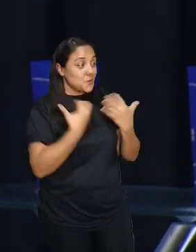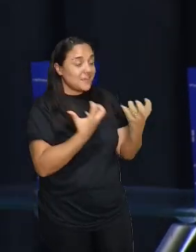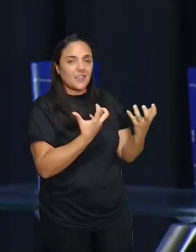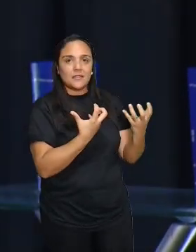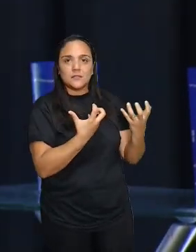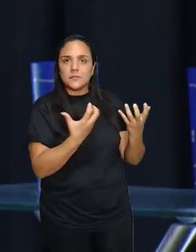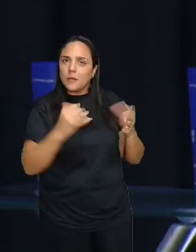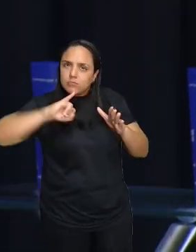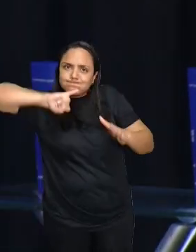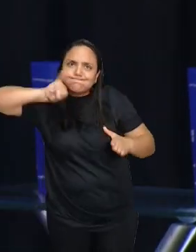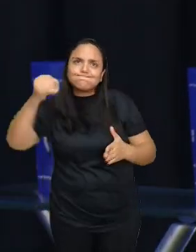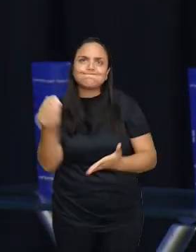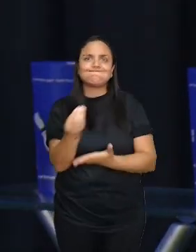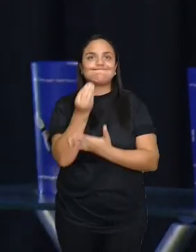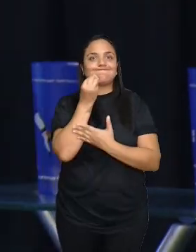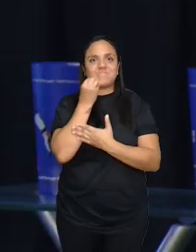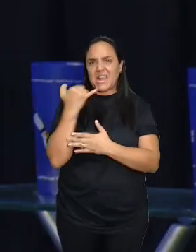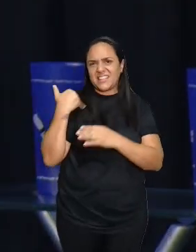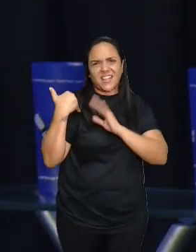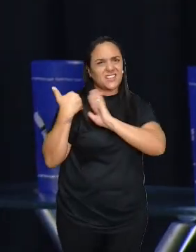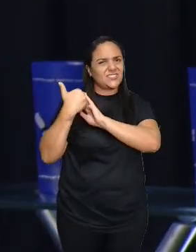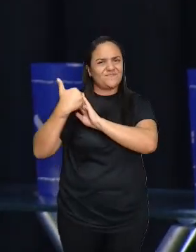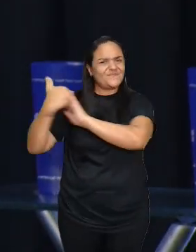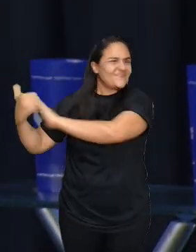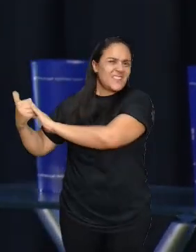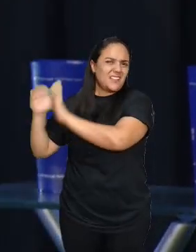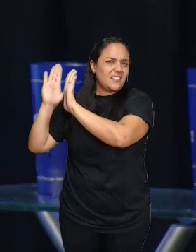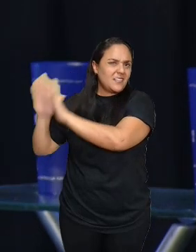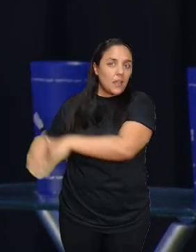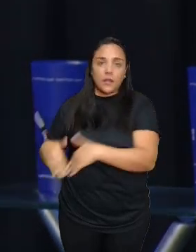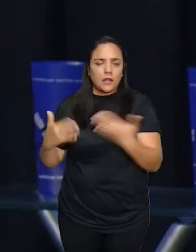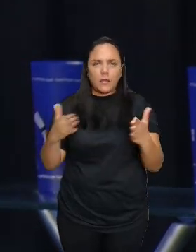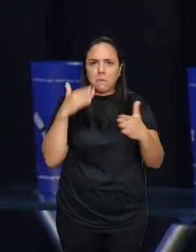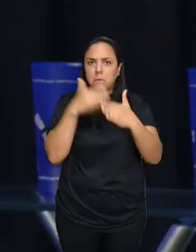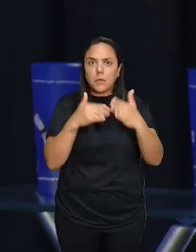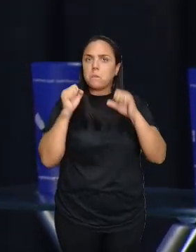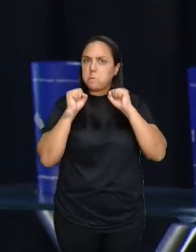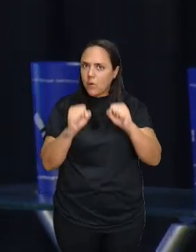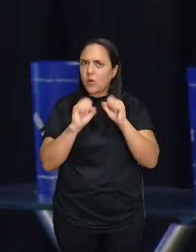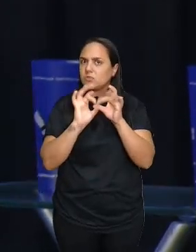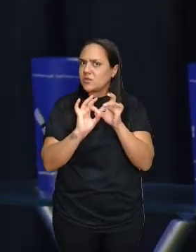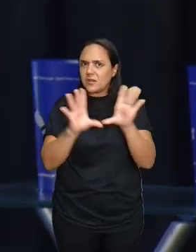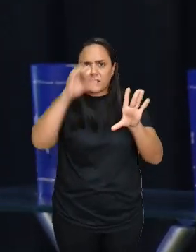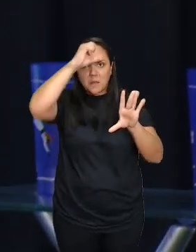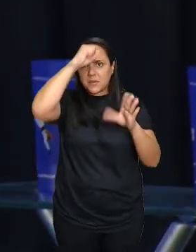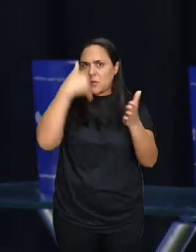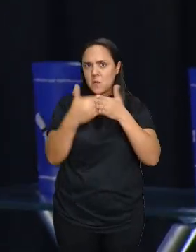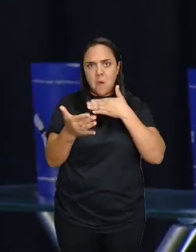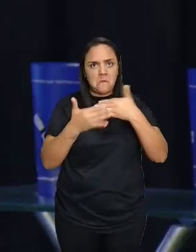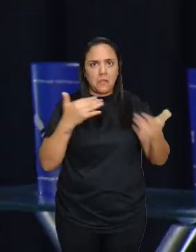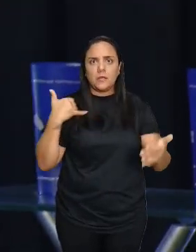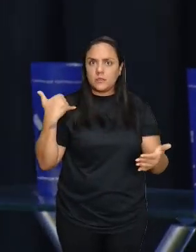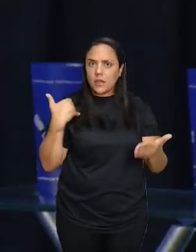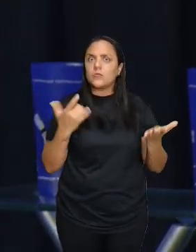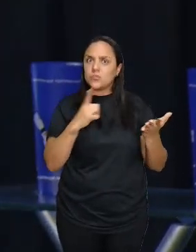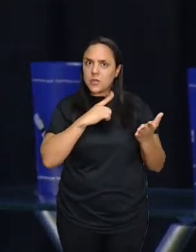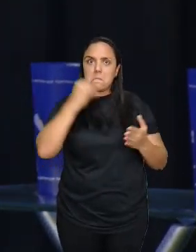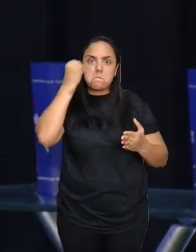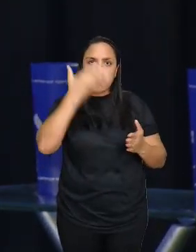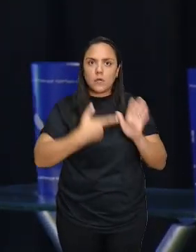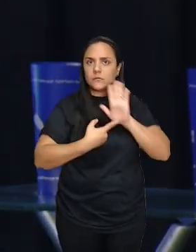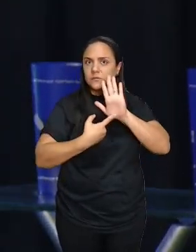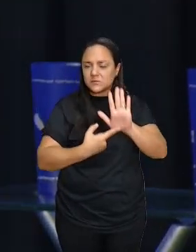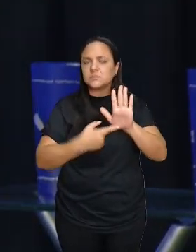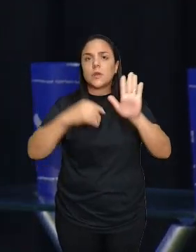também. A idade não é nenhuma restrição para aprender, muito pelo contrário, isso é comprovado, né? A gente aprende em qualquer